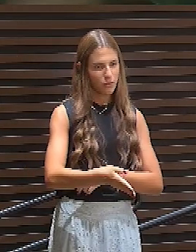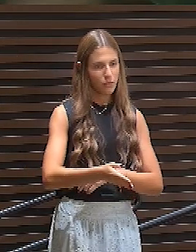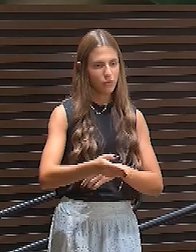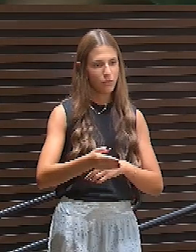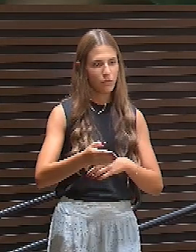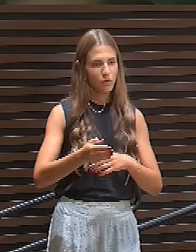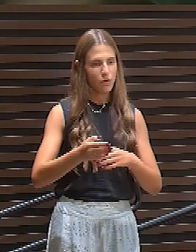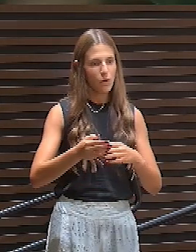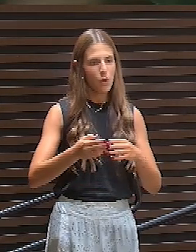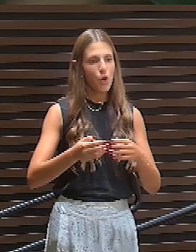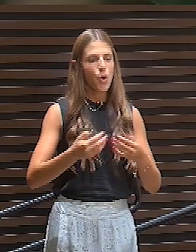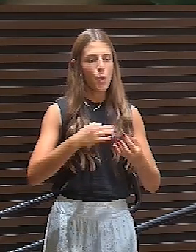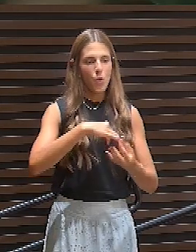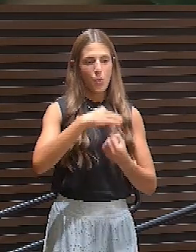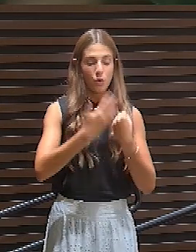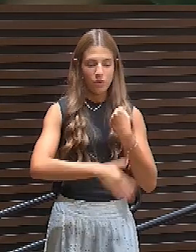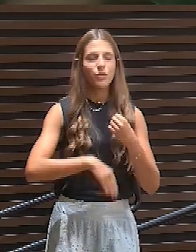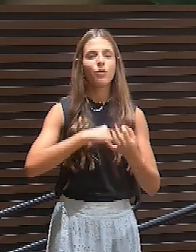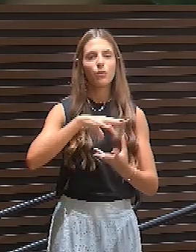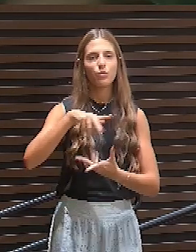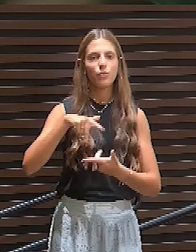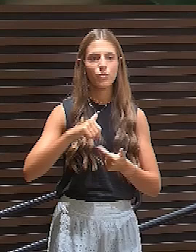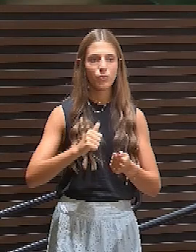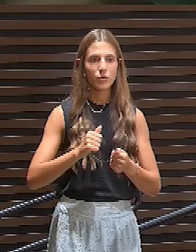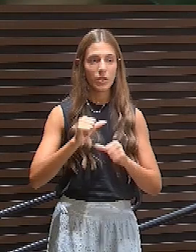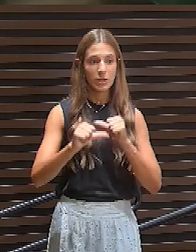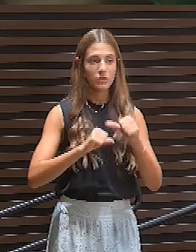da justiça que vem da fé.